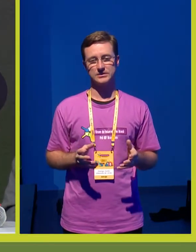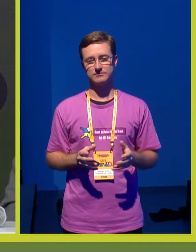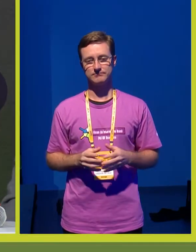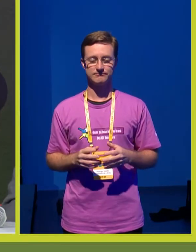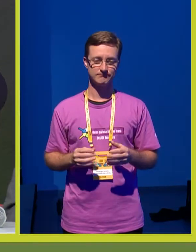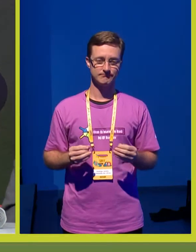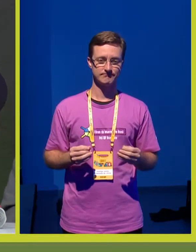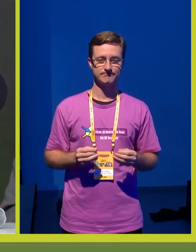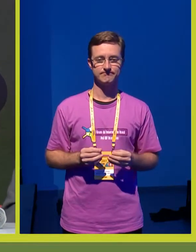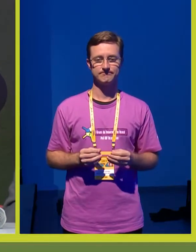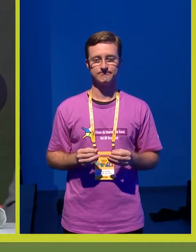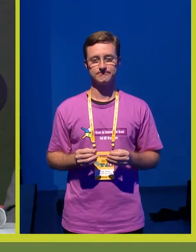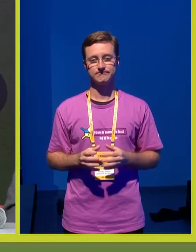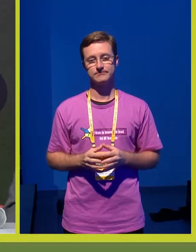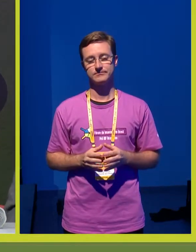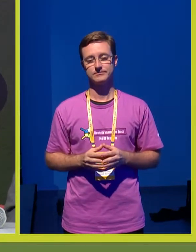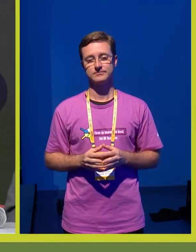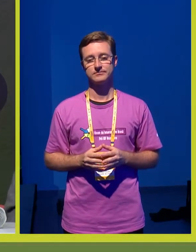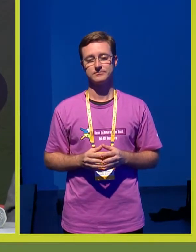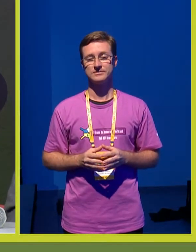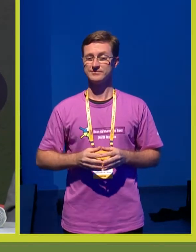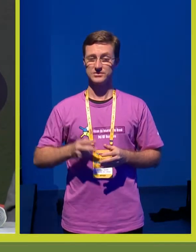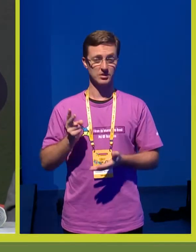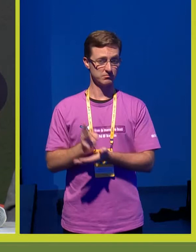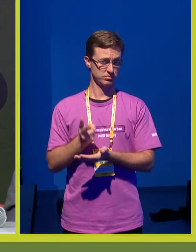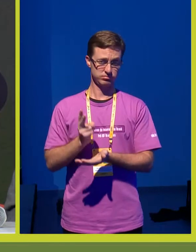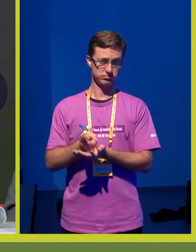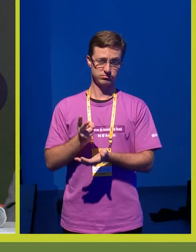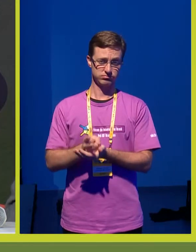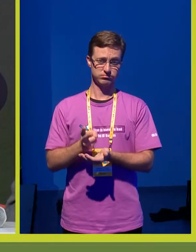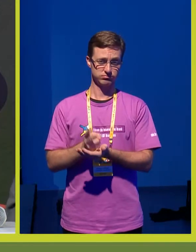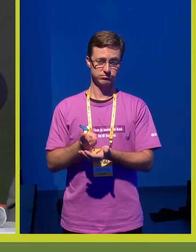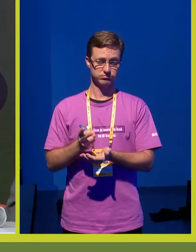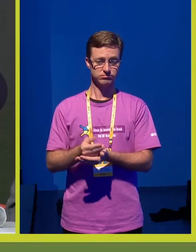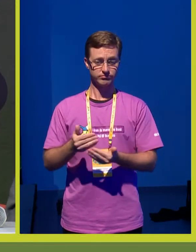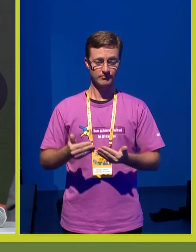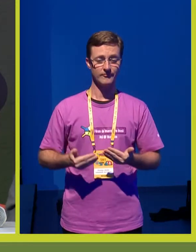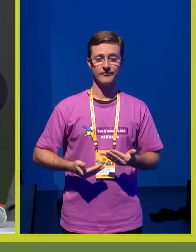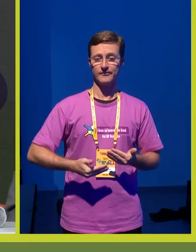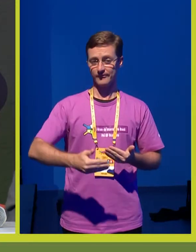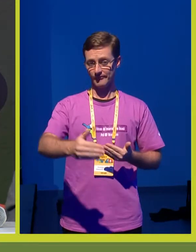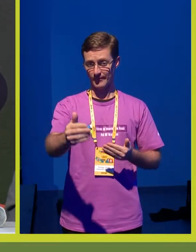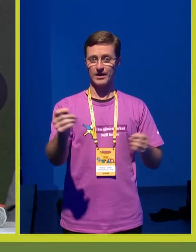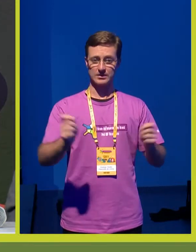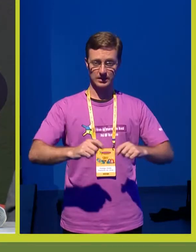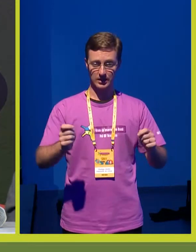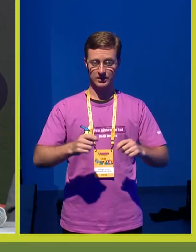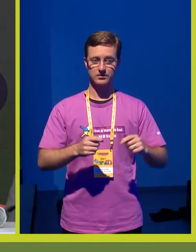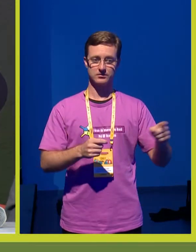eu acho que quase sempre vai dar para se pedir um mandado